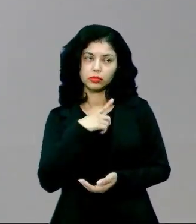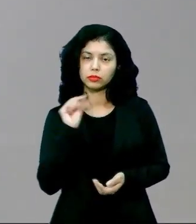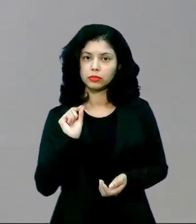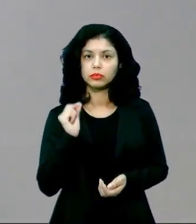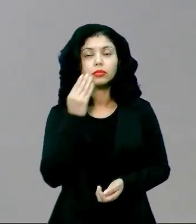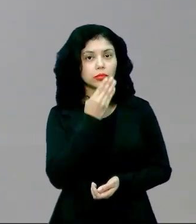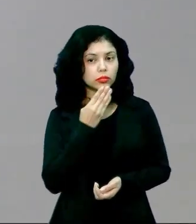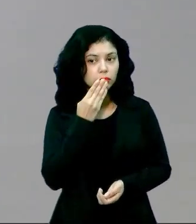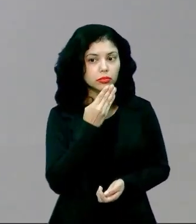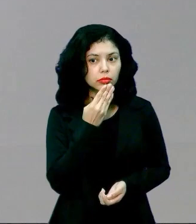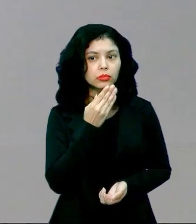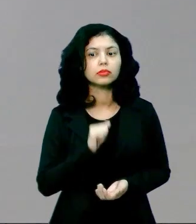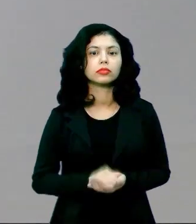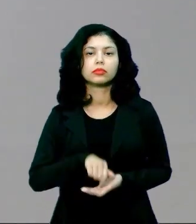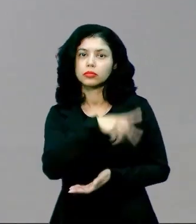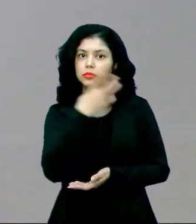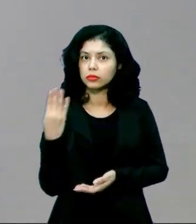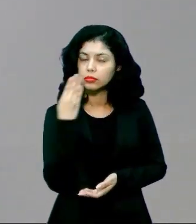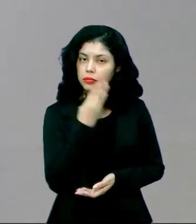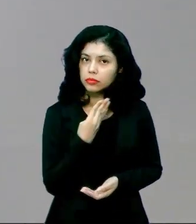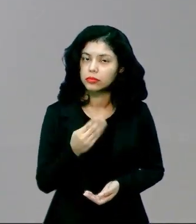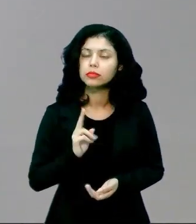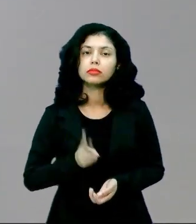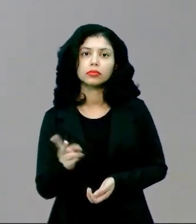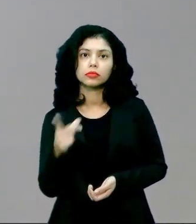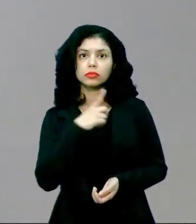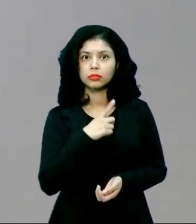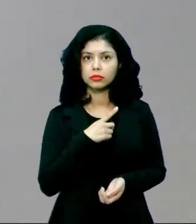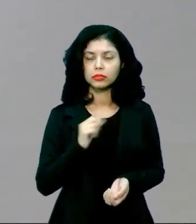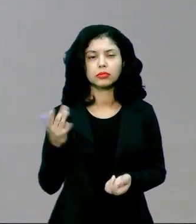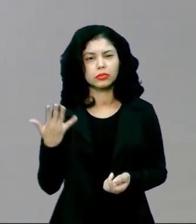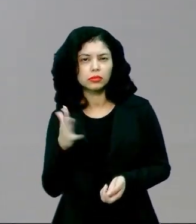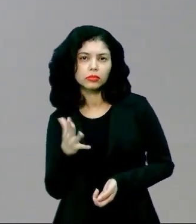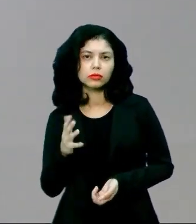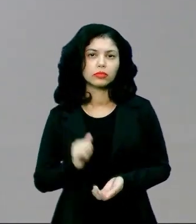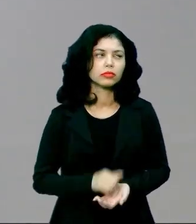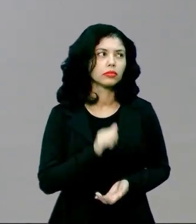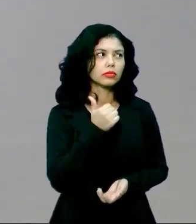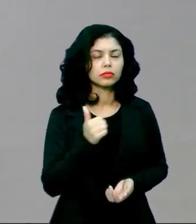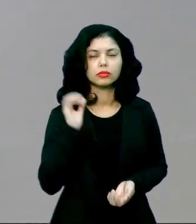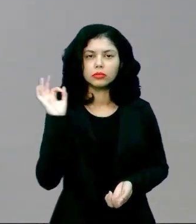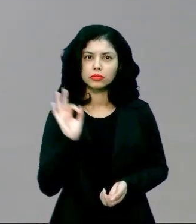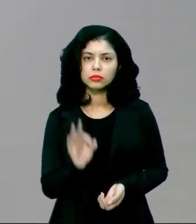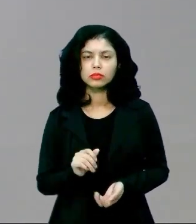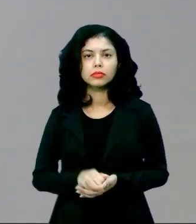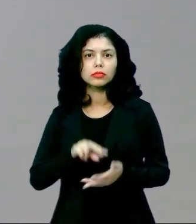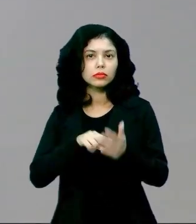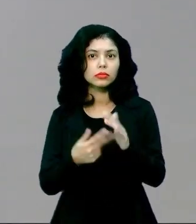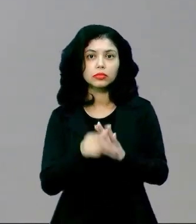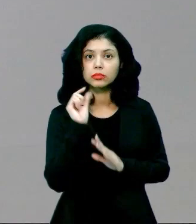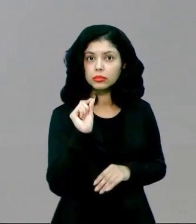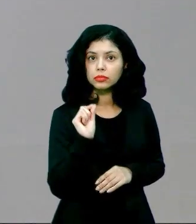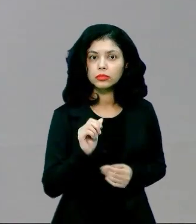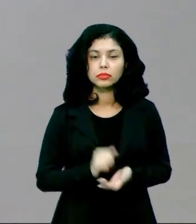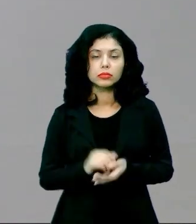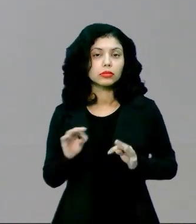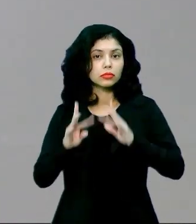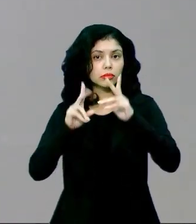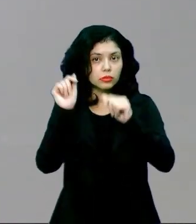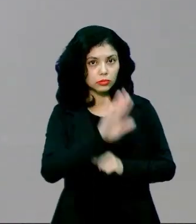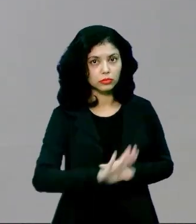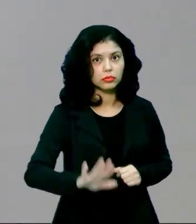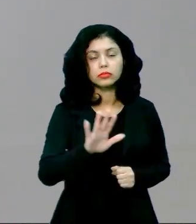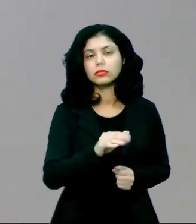refrigerante tem açúcar e que a quantidade de açúcar contida no refrigerante é aproximadamente 11%. Então, significa dizer que do